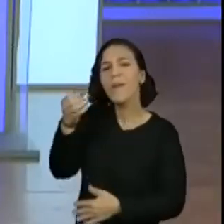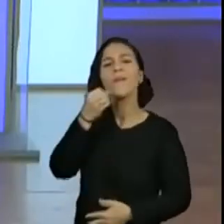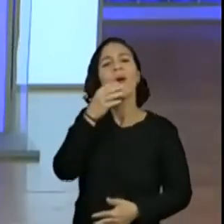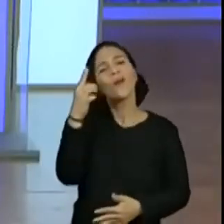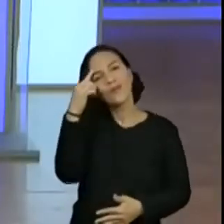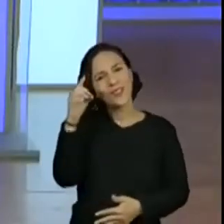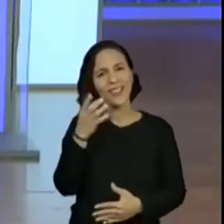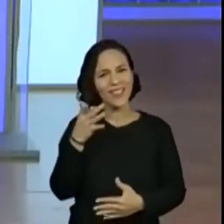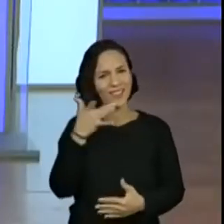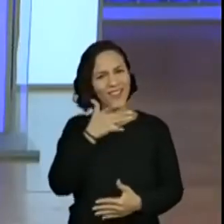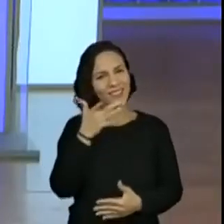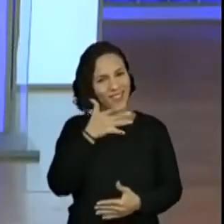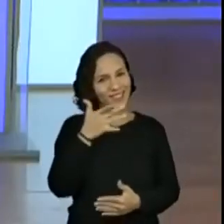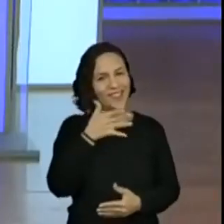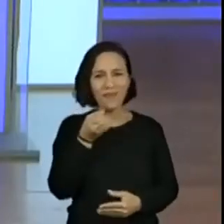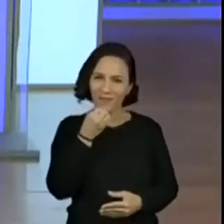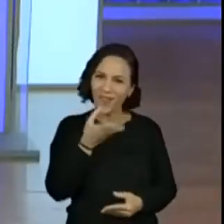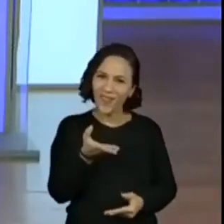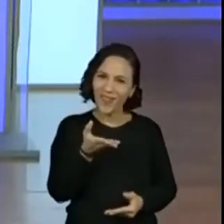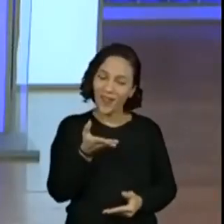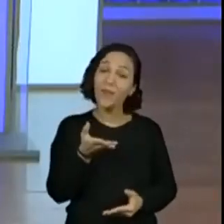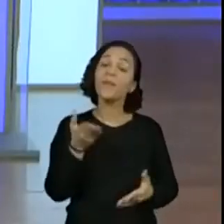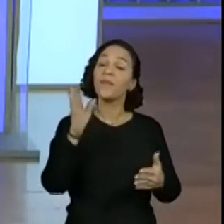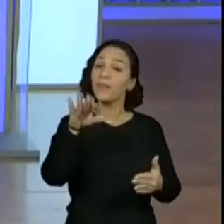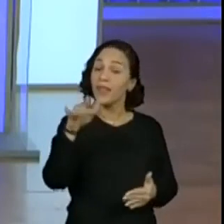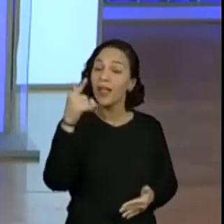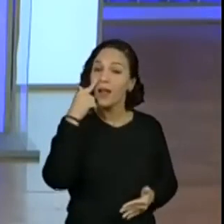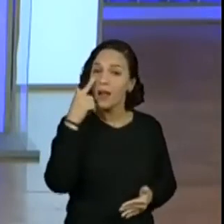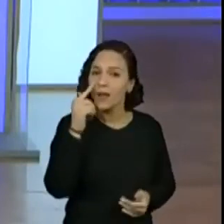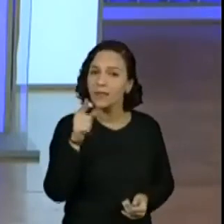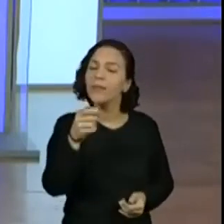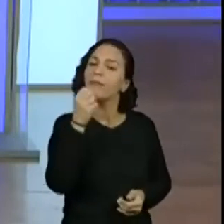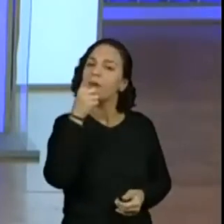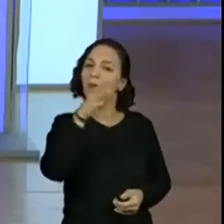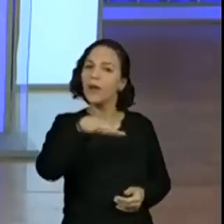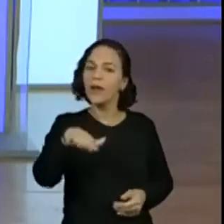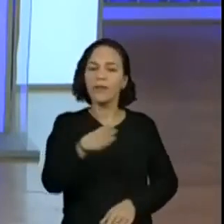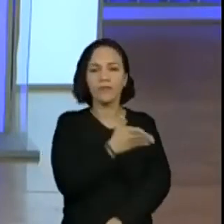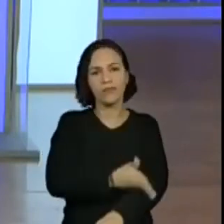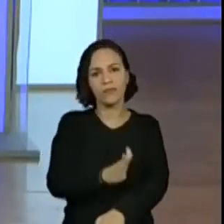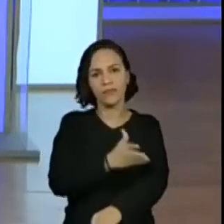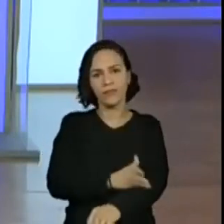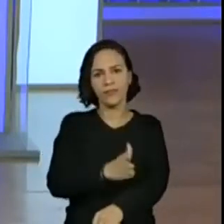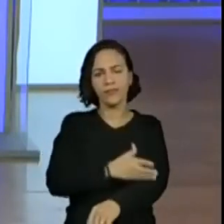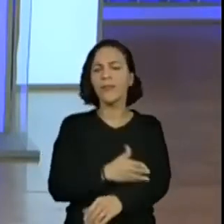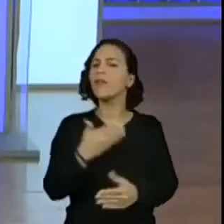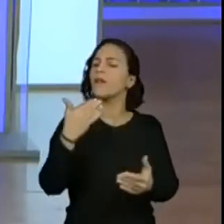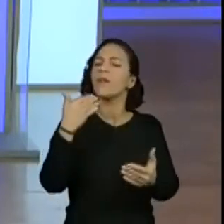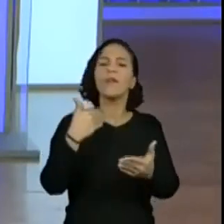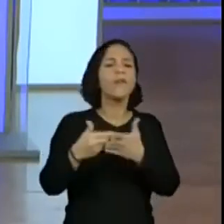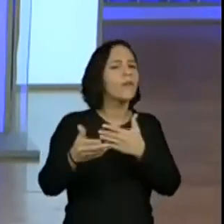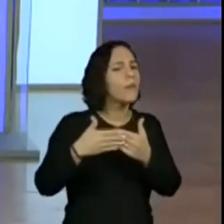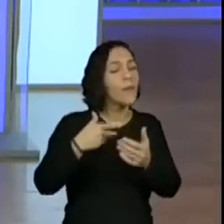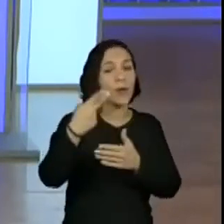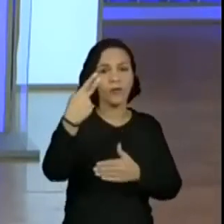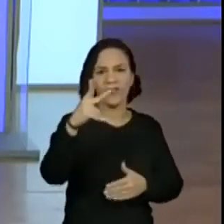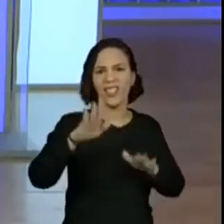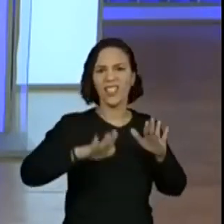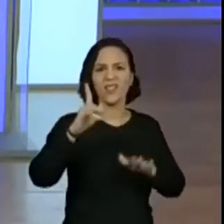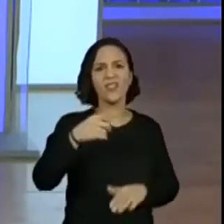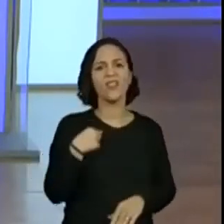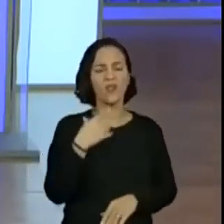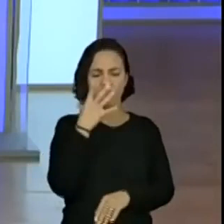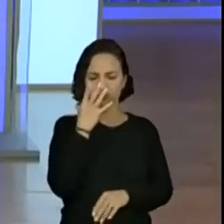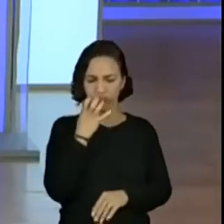dia, não verdade. É? Tem verdade. A gente, aliás, criançada, já aprendam, né? Não importa como a gente esteja, é tão importante a gente olhar e dar